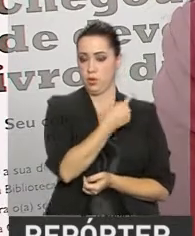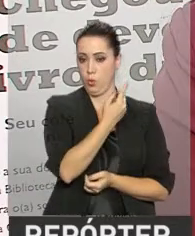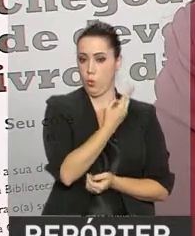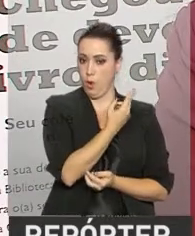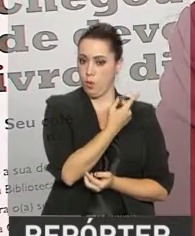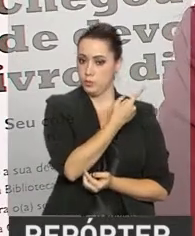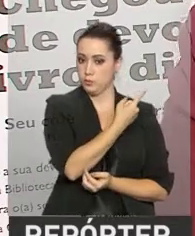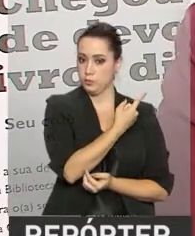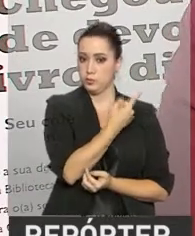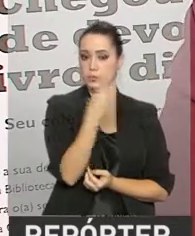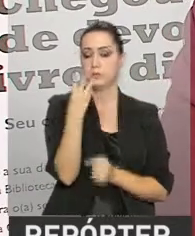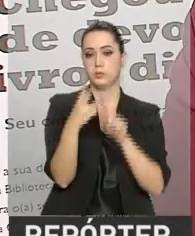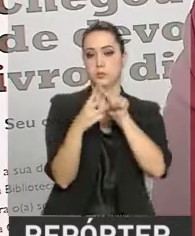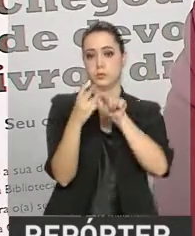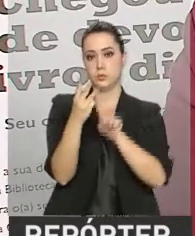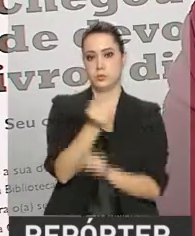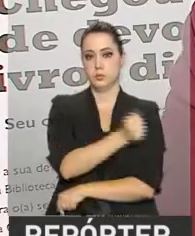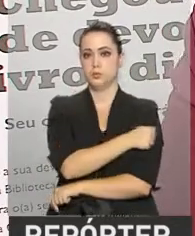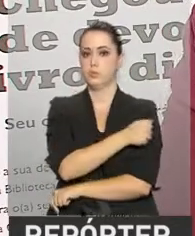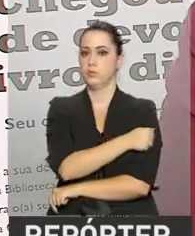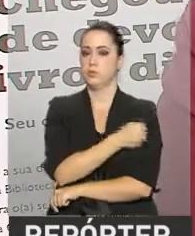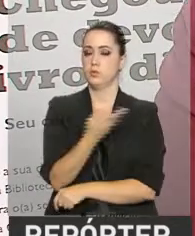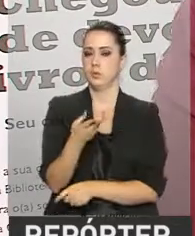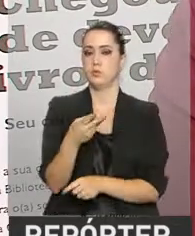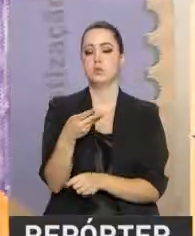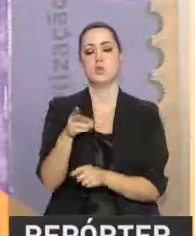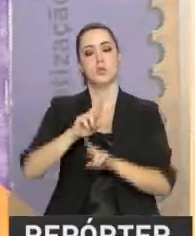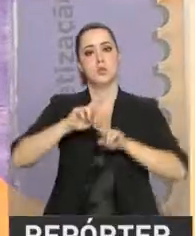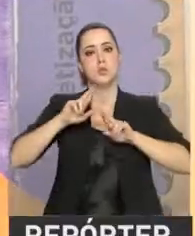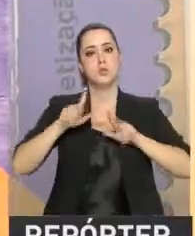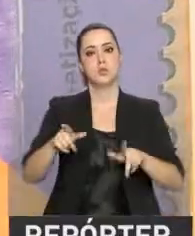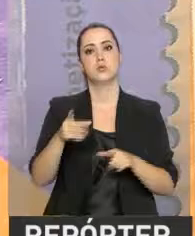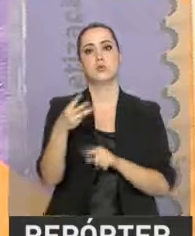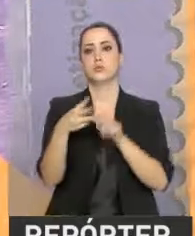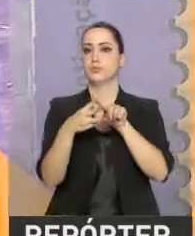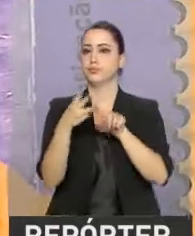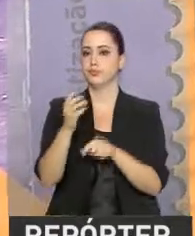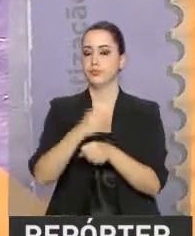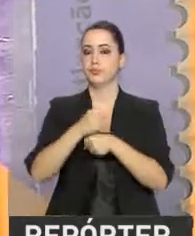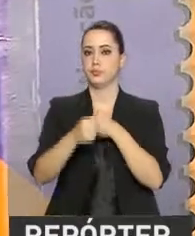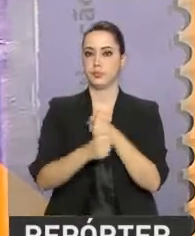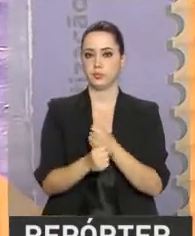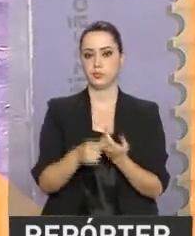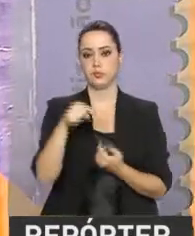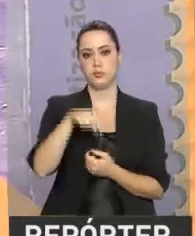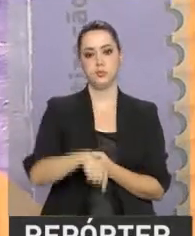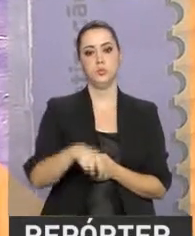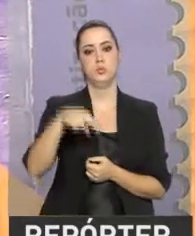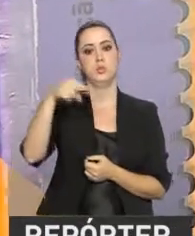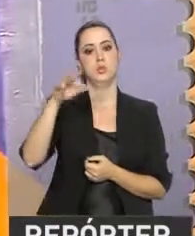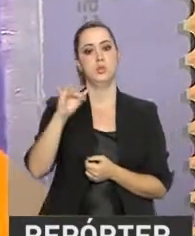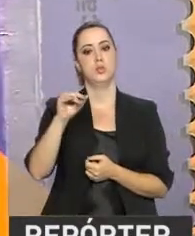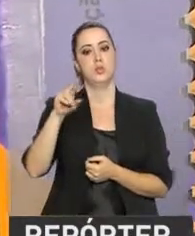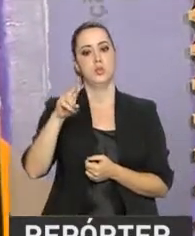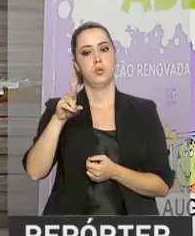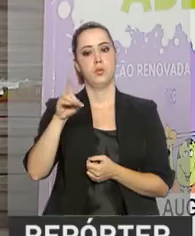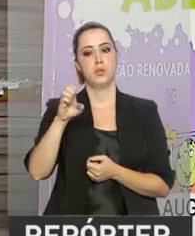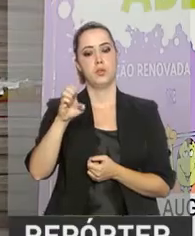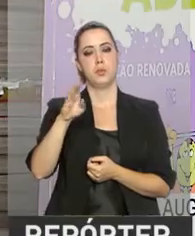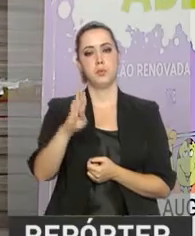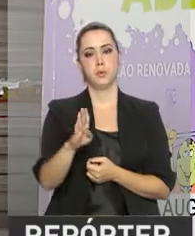para três estudantes nos próximos três anos só neste ano fundo nacional de desenvolvimento da educação